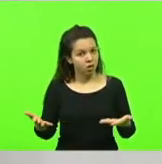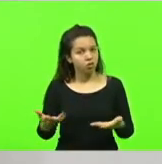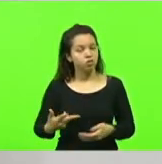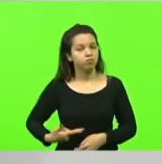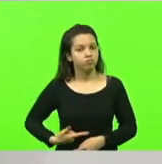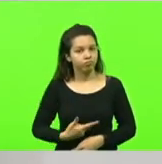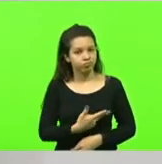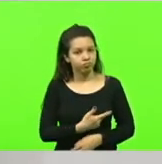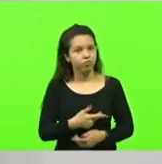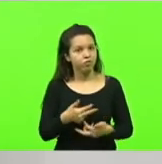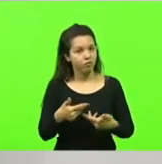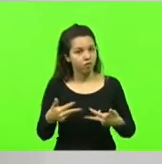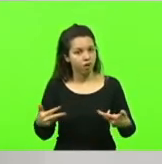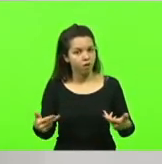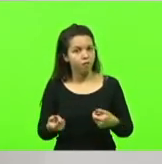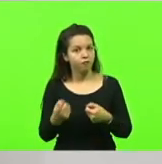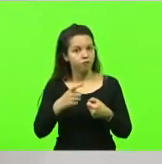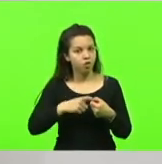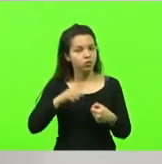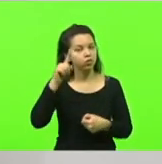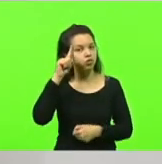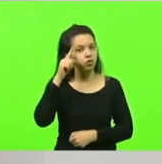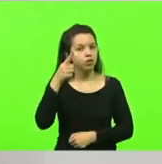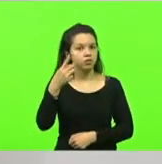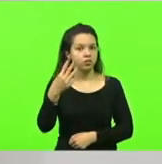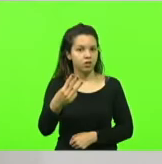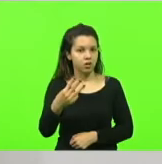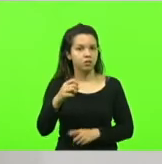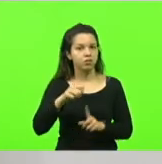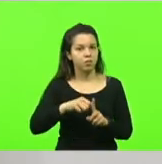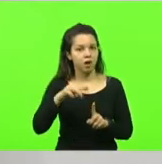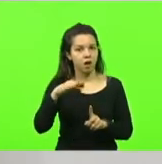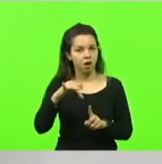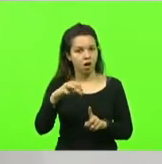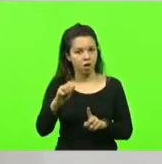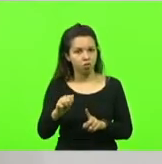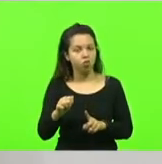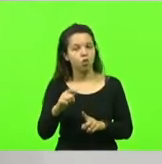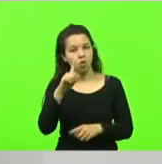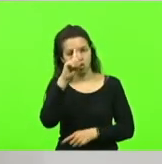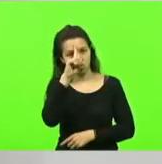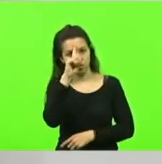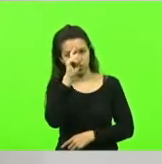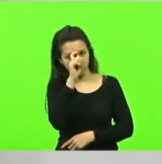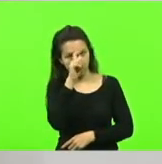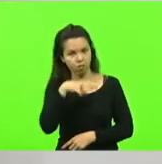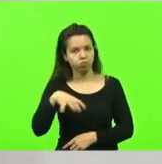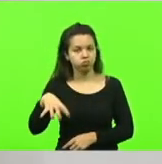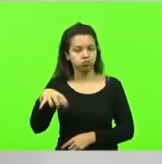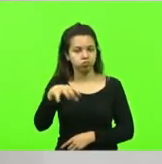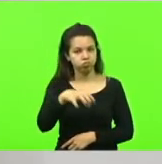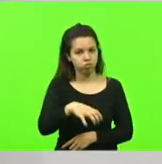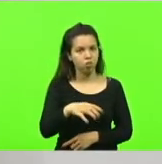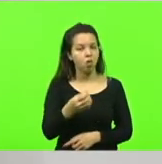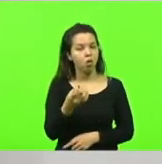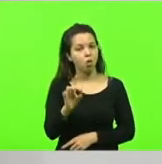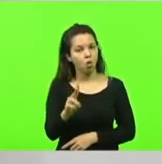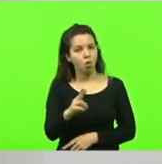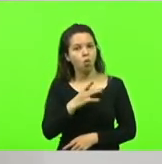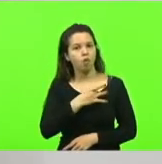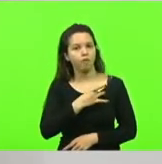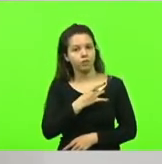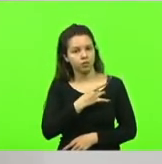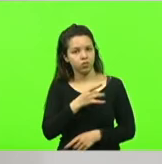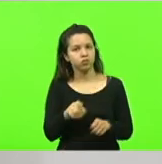foram retomados no dia 13 de maio, tanto nos hospitais de administração direta ou nos hospitais filantrópicos, deputado